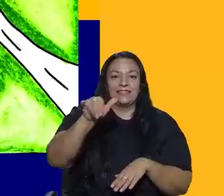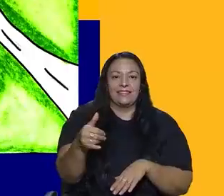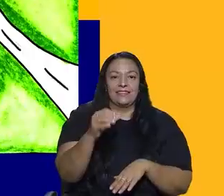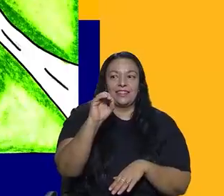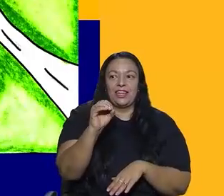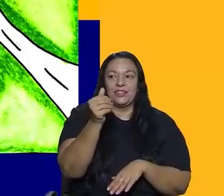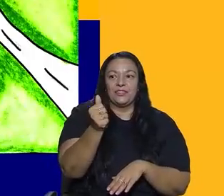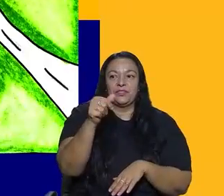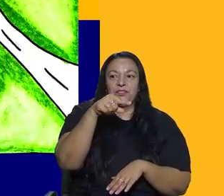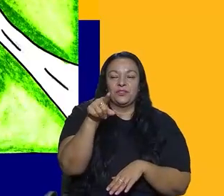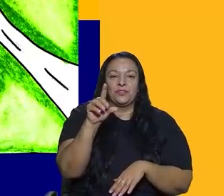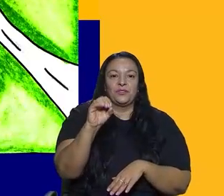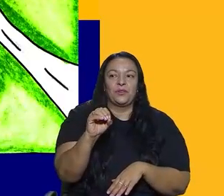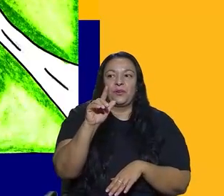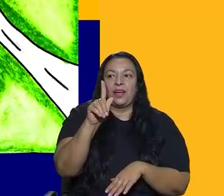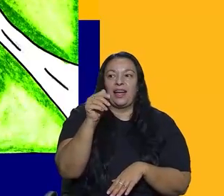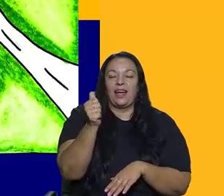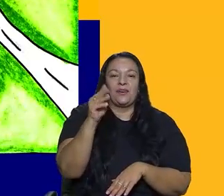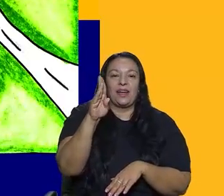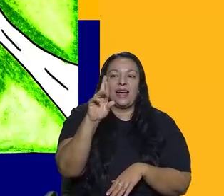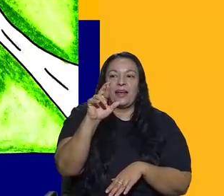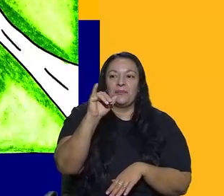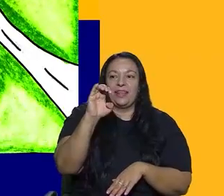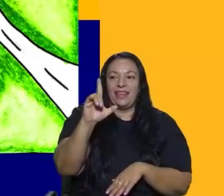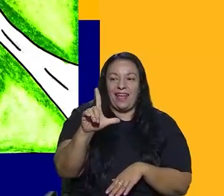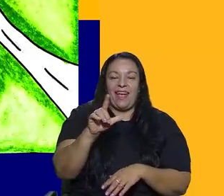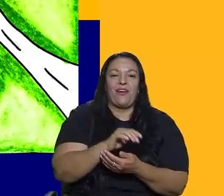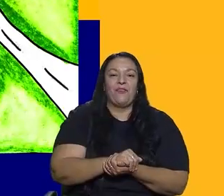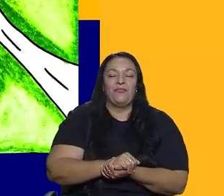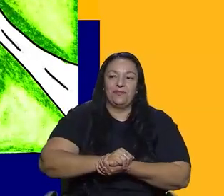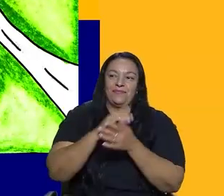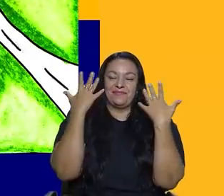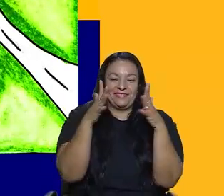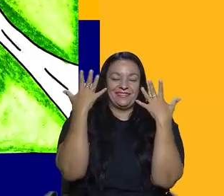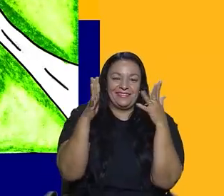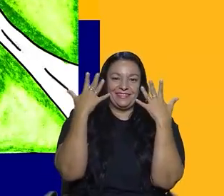João Gabriel Alexandre do Reis Borges.